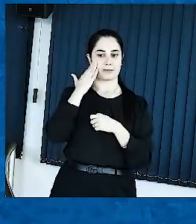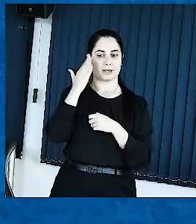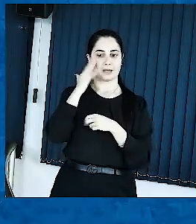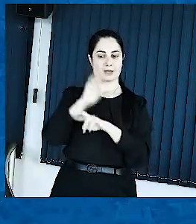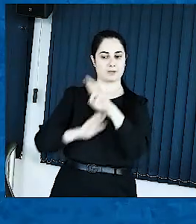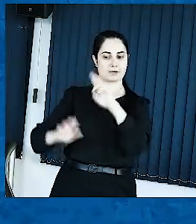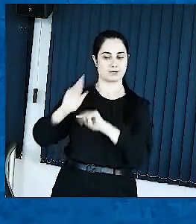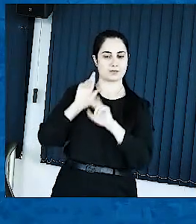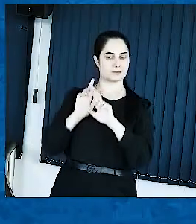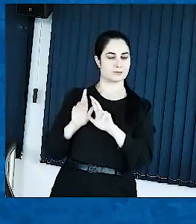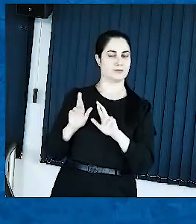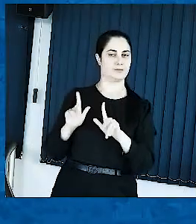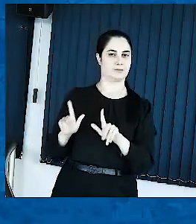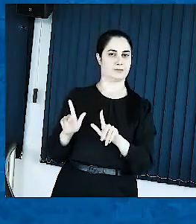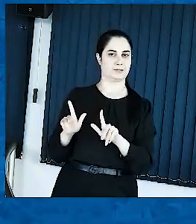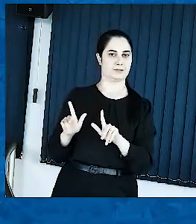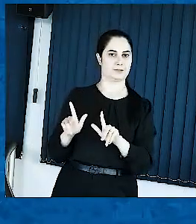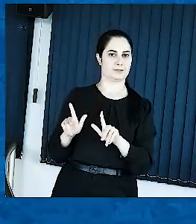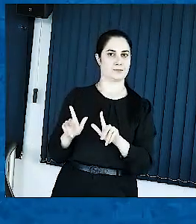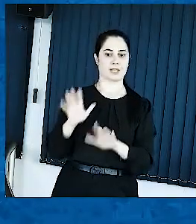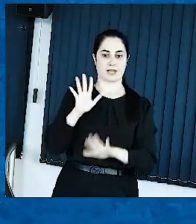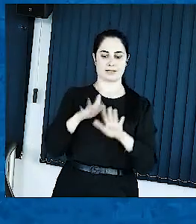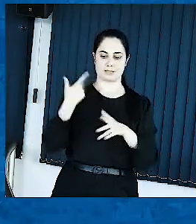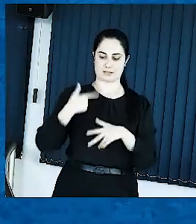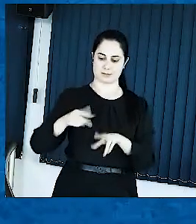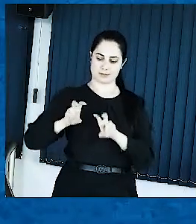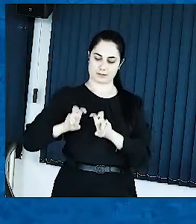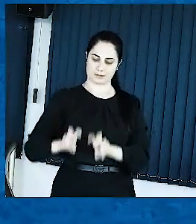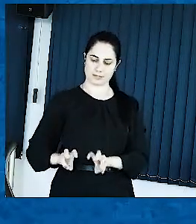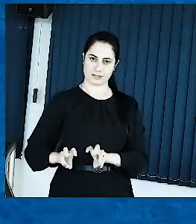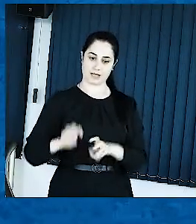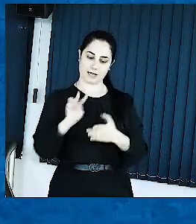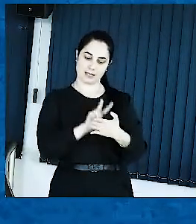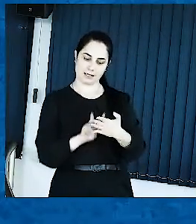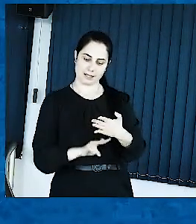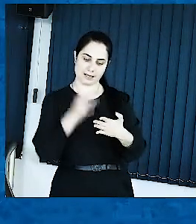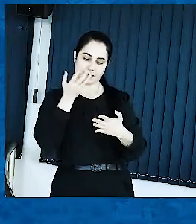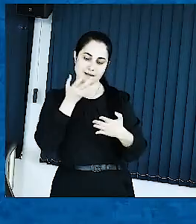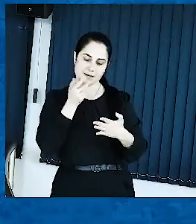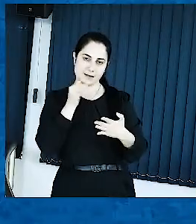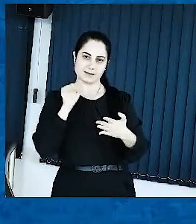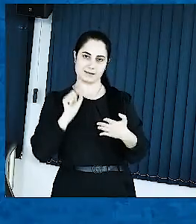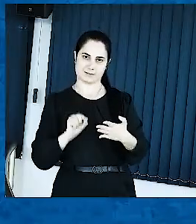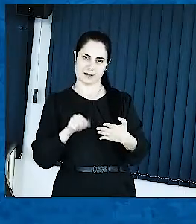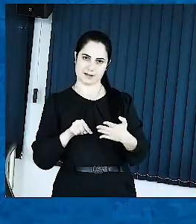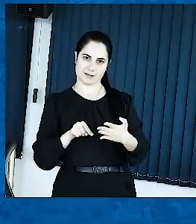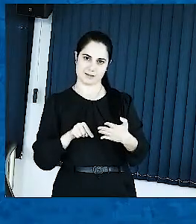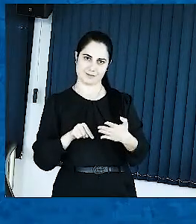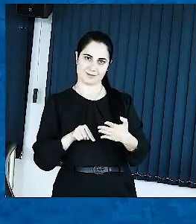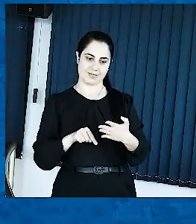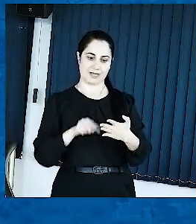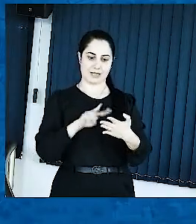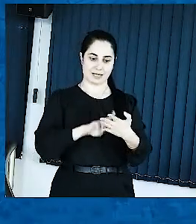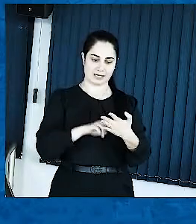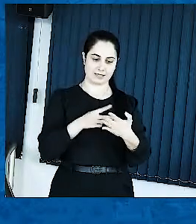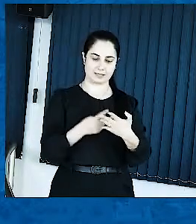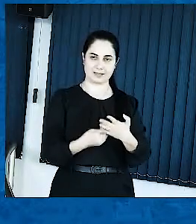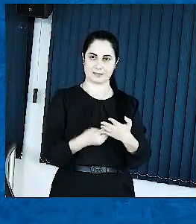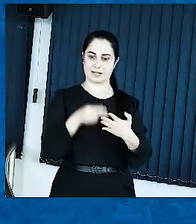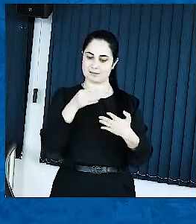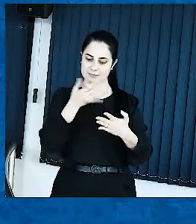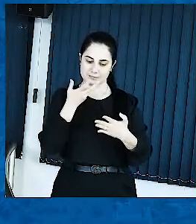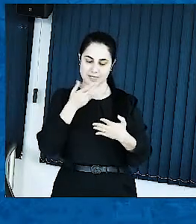avaliar essa criança diferente. Muitas vezes eu tenho que sentar do lado na prova, eu preciso ler para essa criança, interpretar para essa criança, para que ela